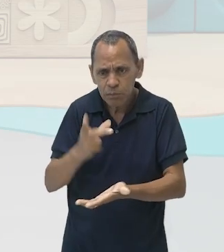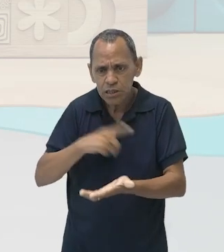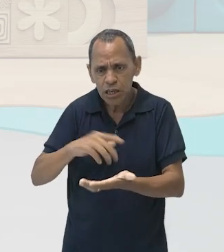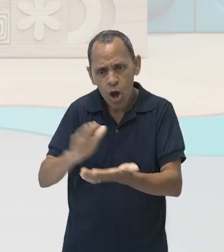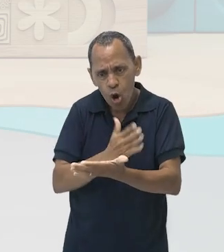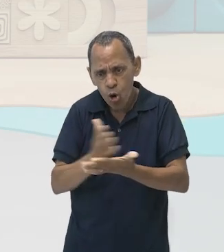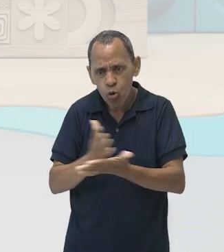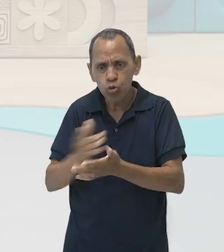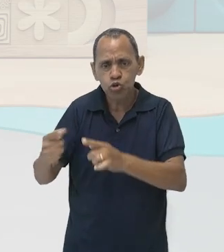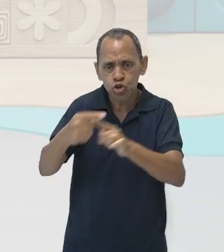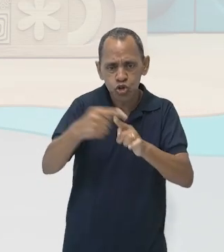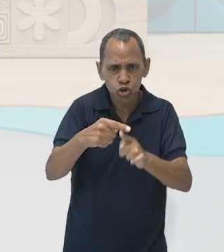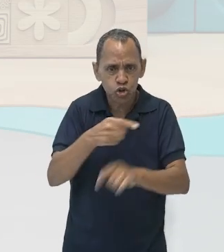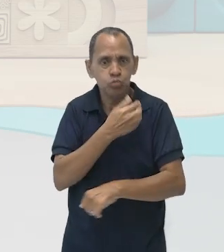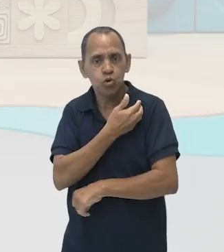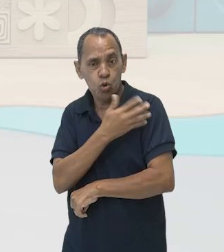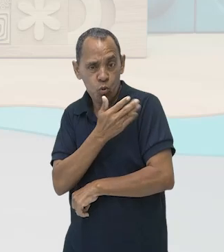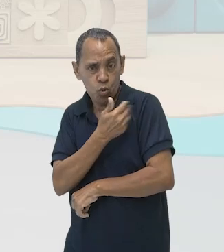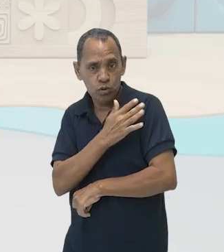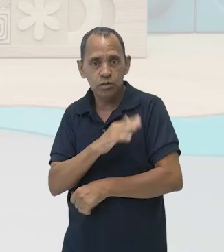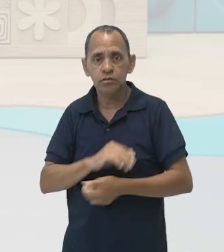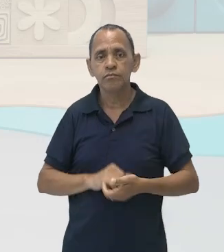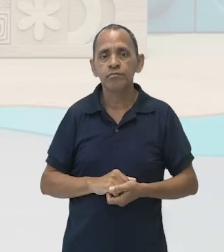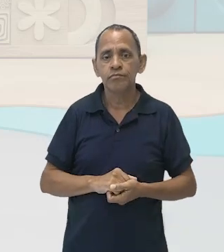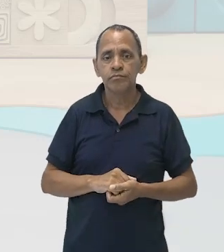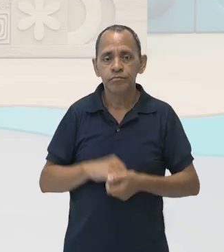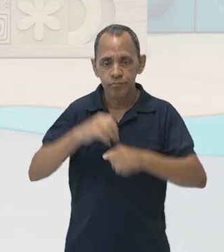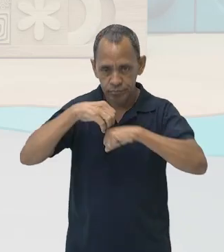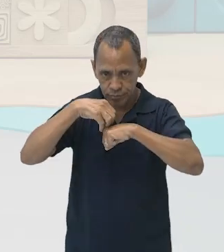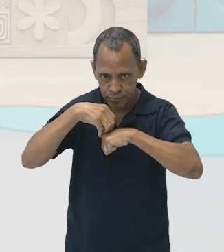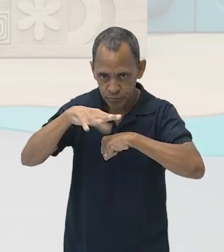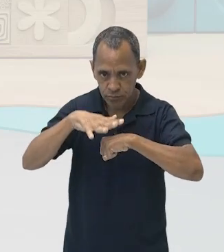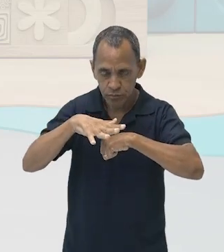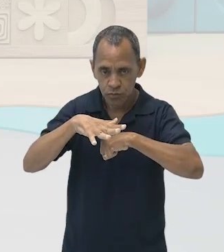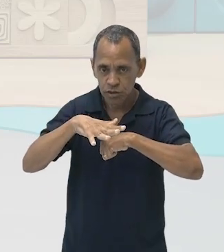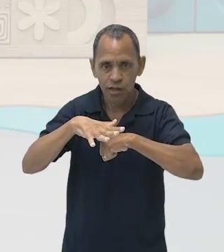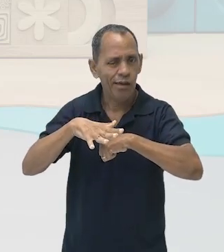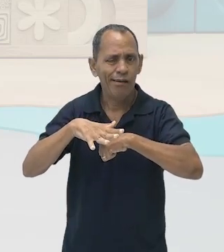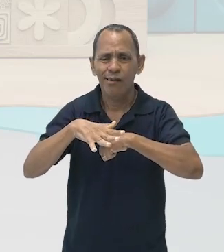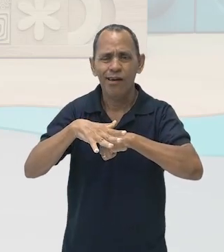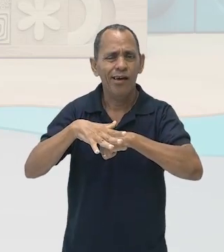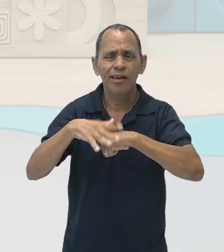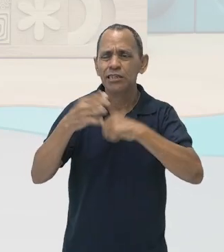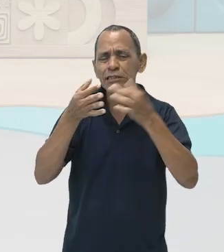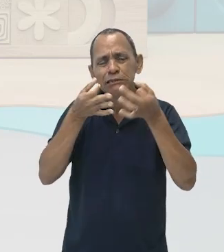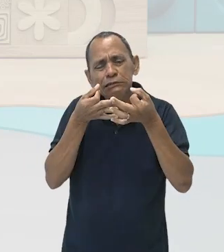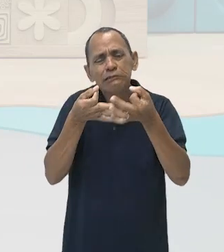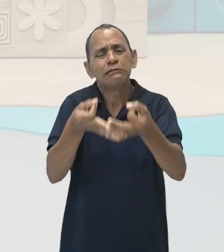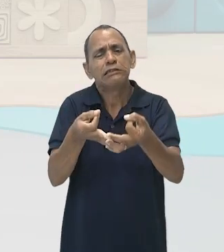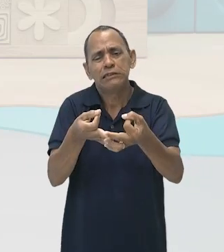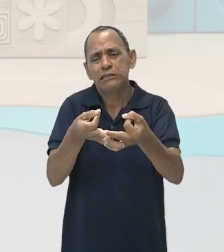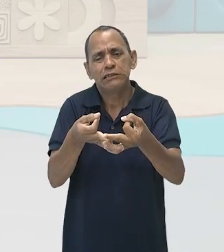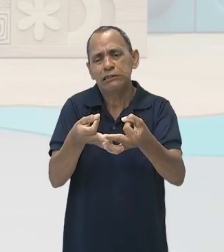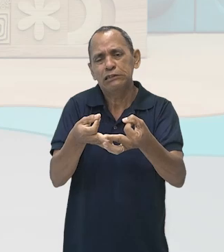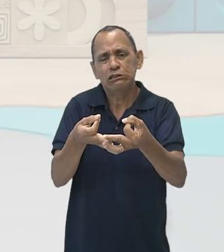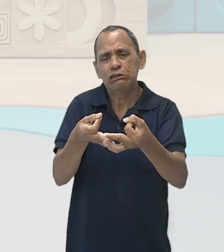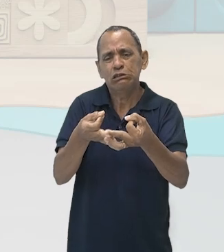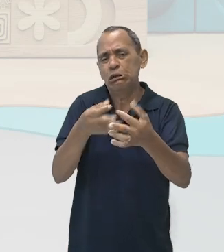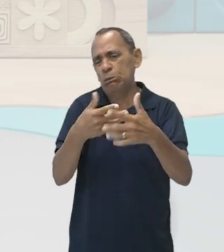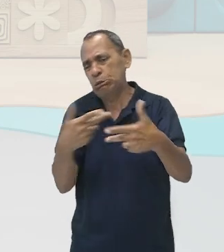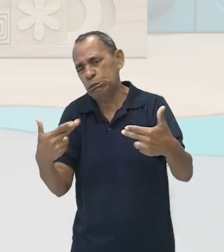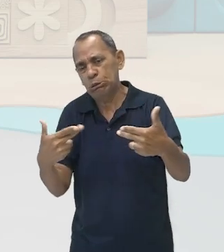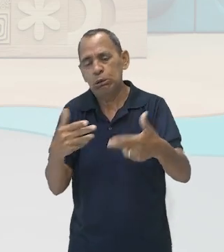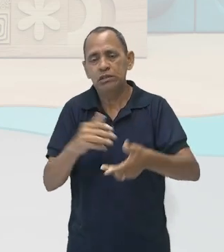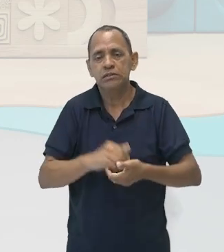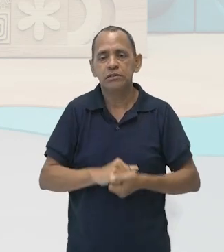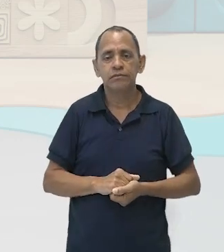E aqui, mais uma vez, já deixo a dica. Não se importe com isso. Vá dançar, que eu tenho certeza que você vai